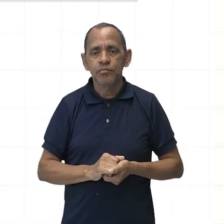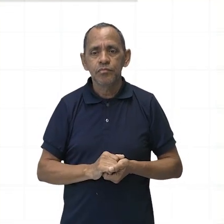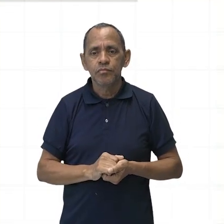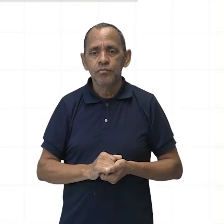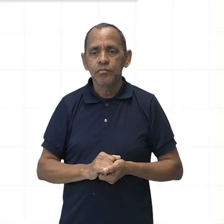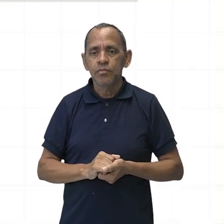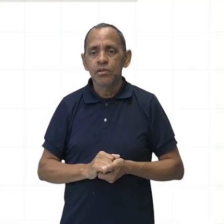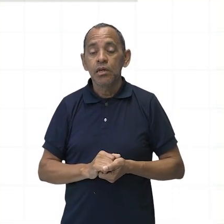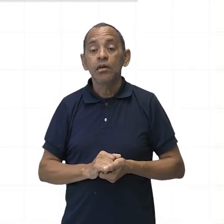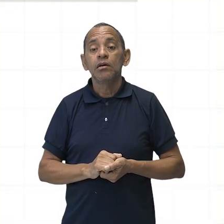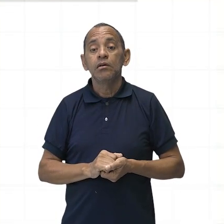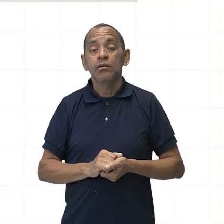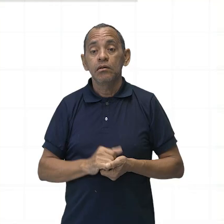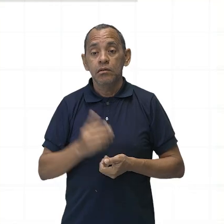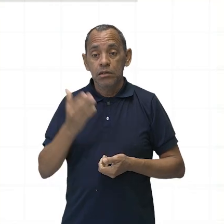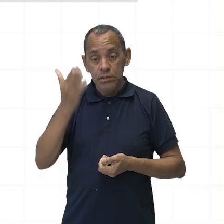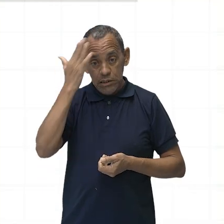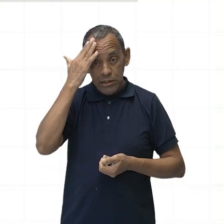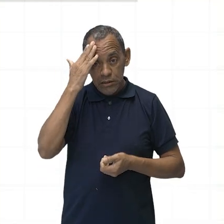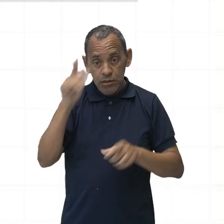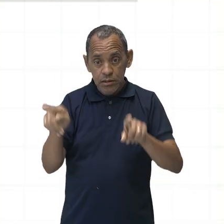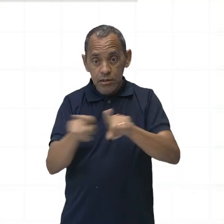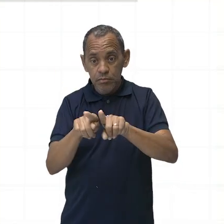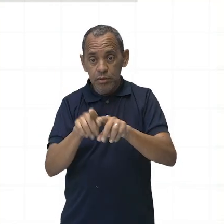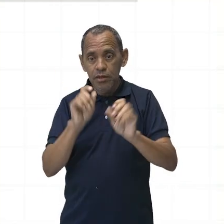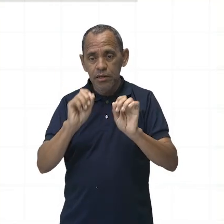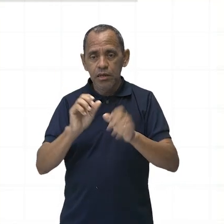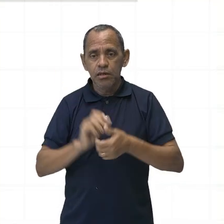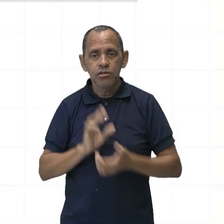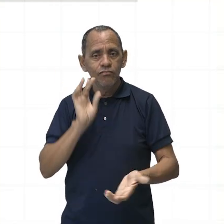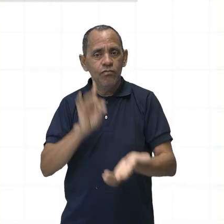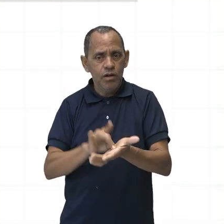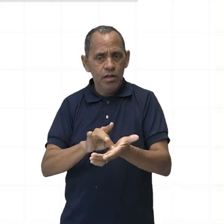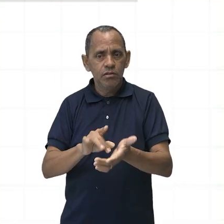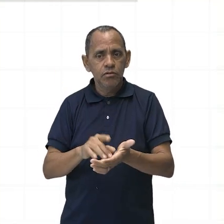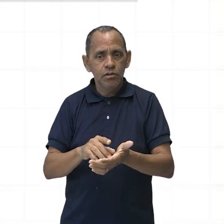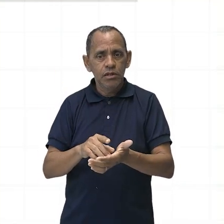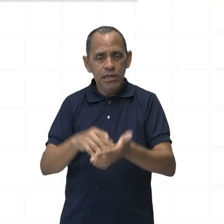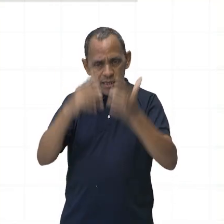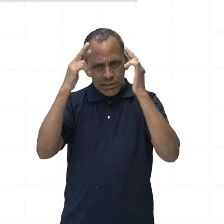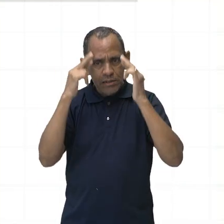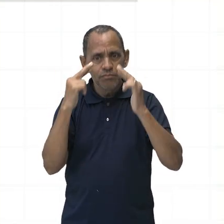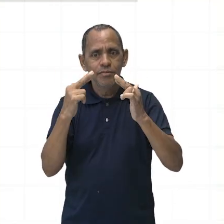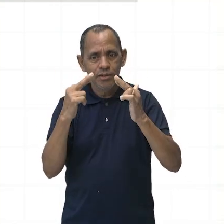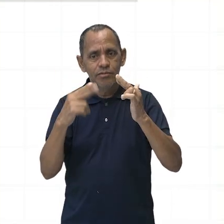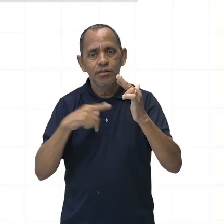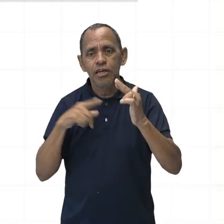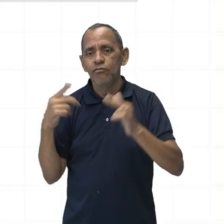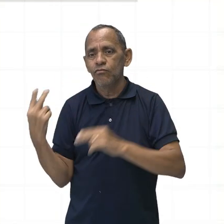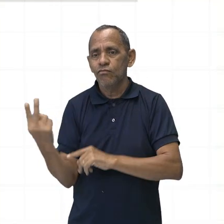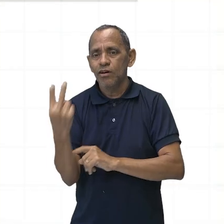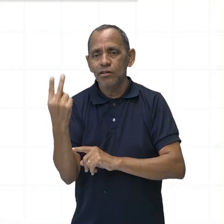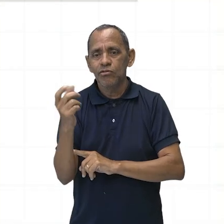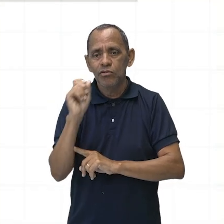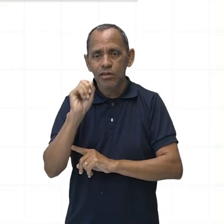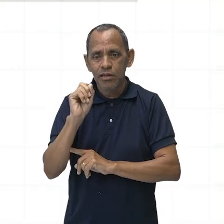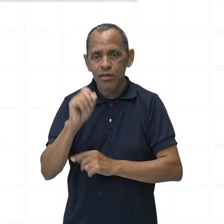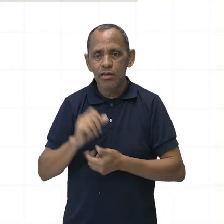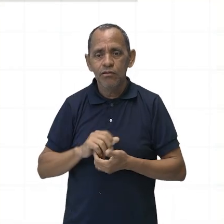E aqui a gente entende que, no fundo, esse respeito é valorizar essas